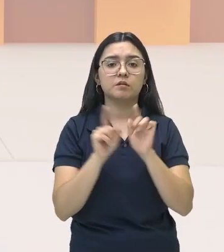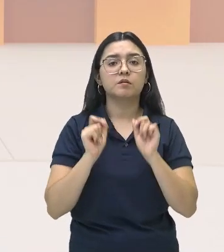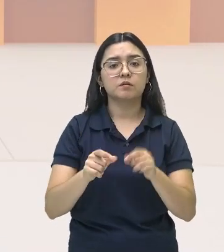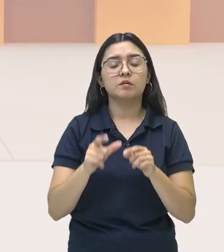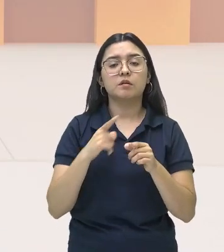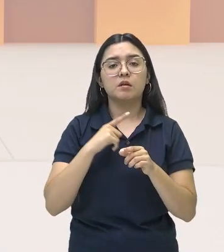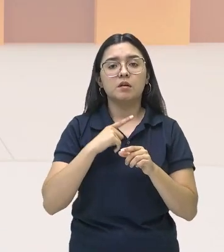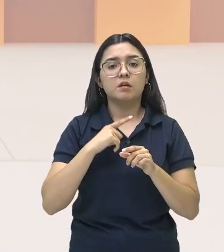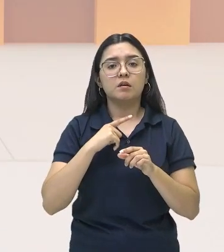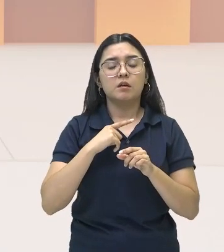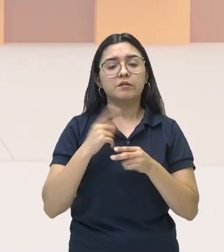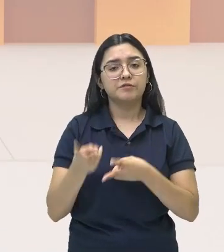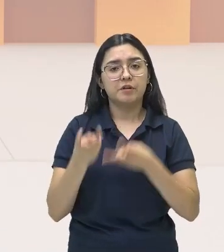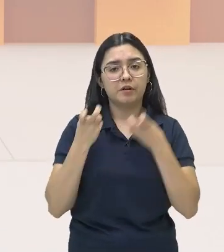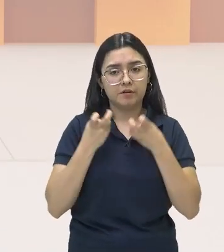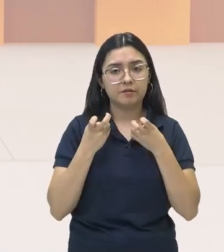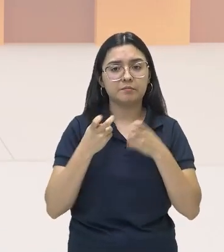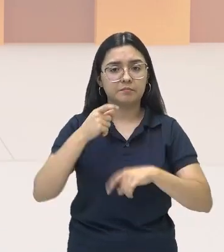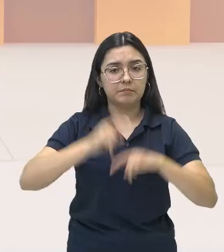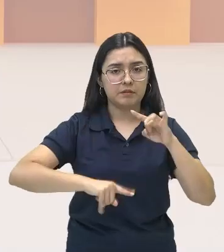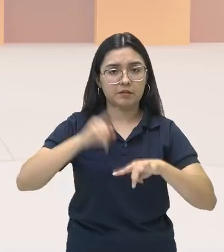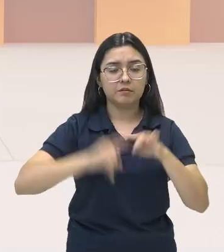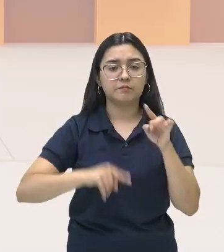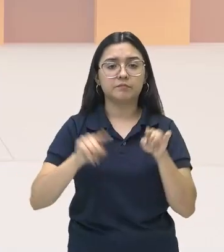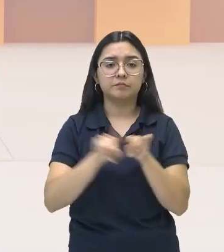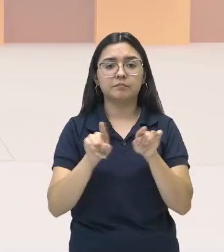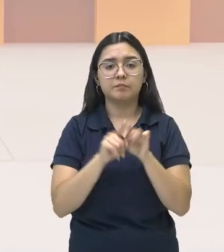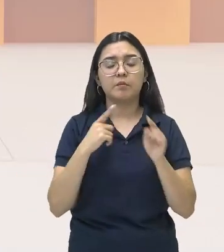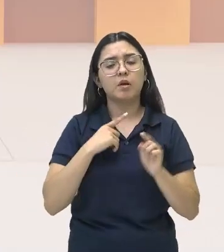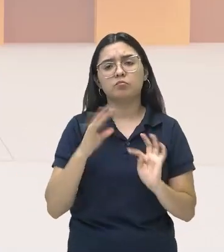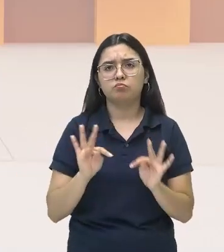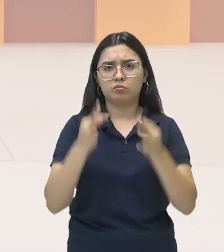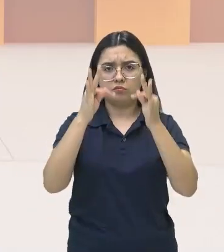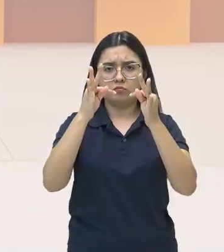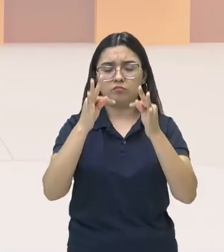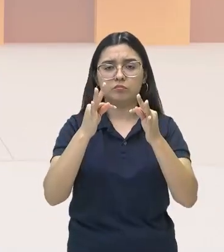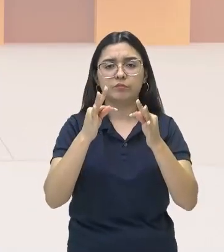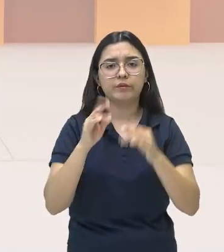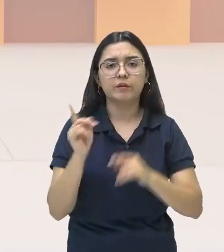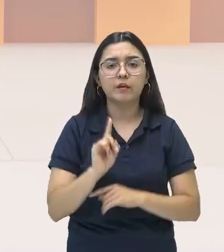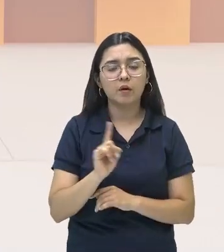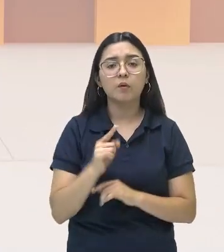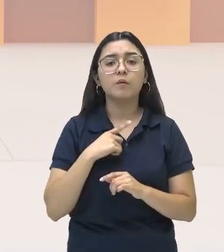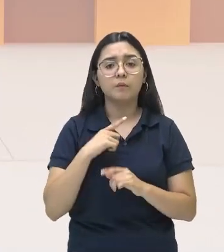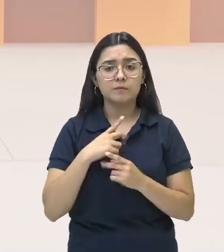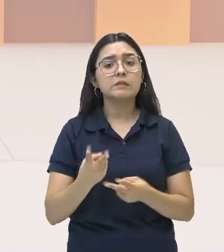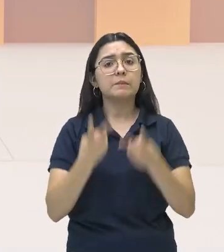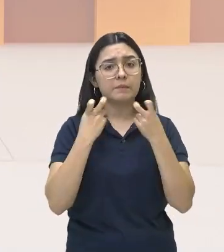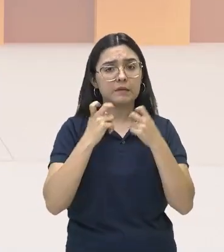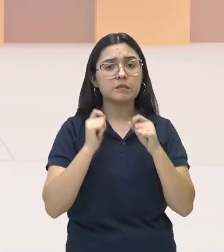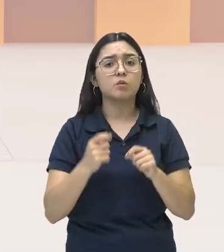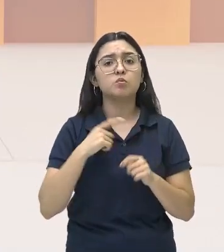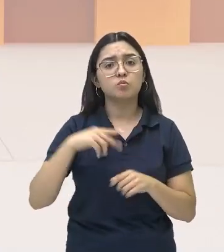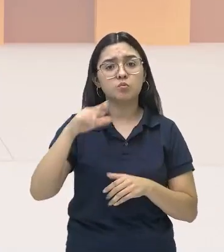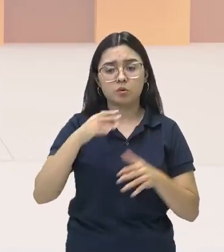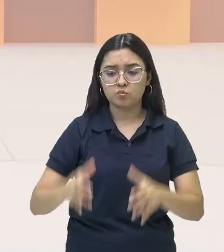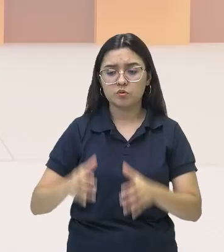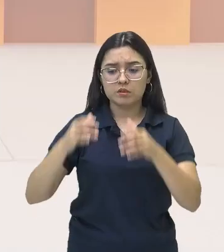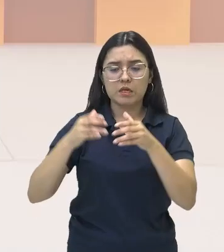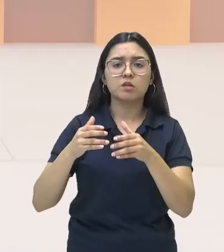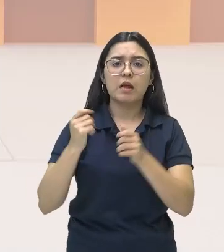seus produtos, porque não tem altas tecnologias, né? Você vê que o pessoal carrega mesmo o cesto na